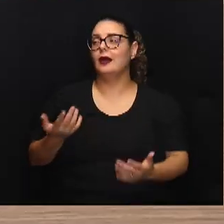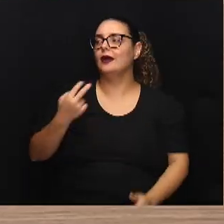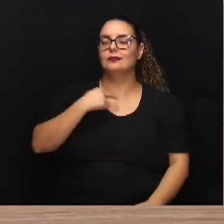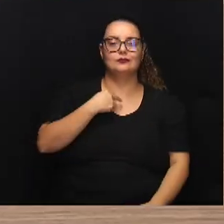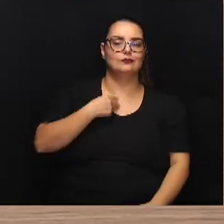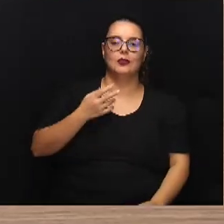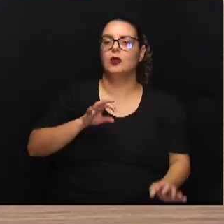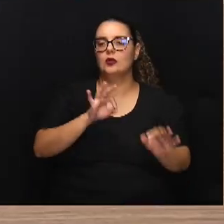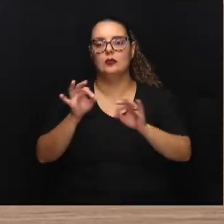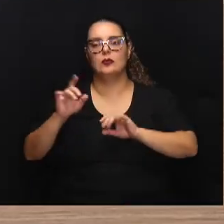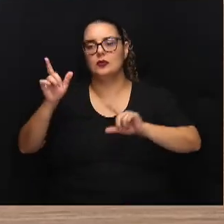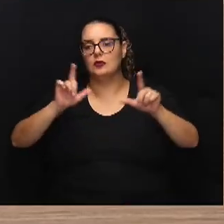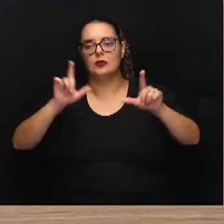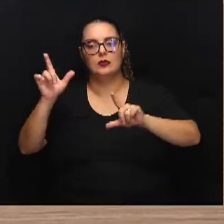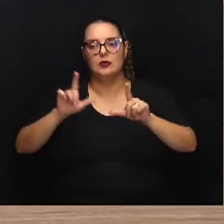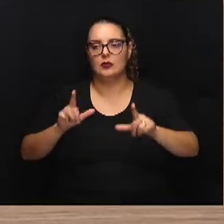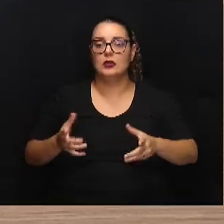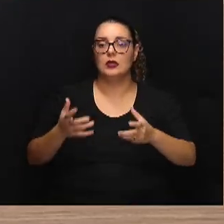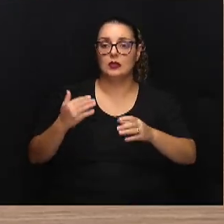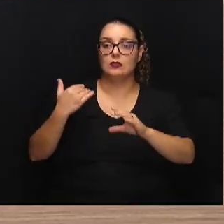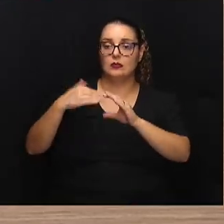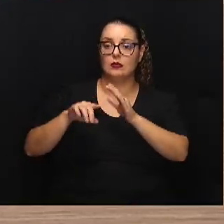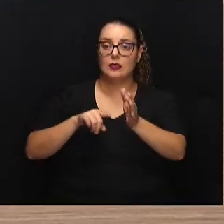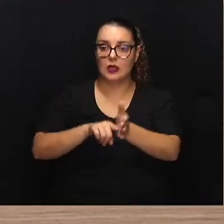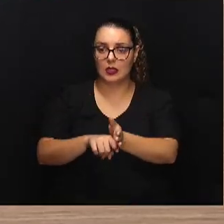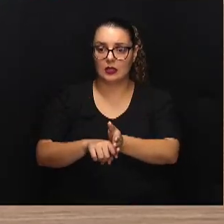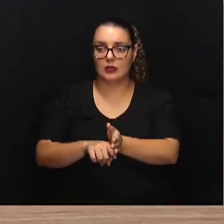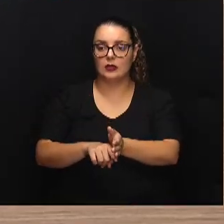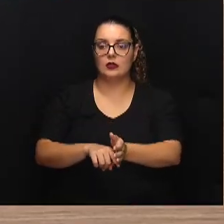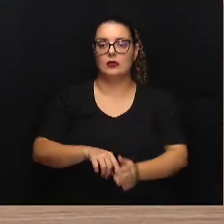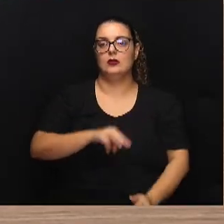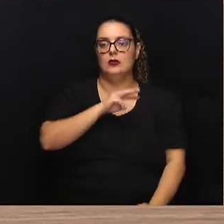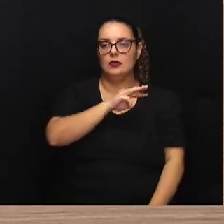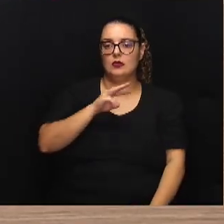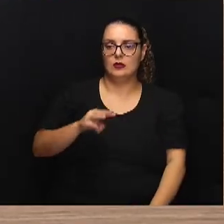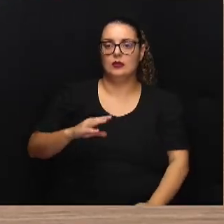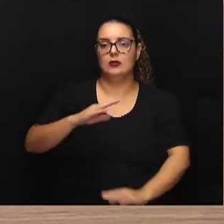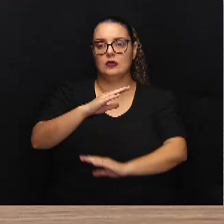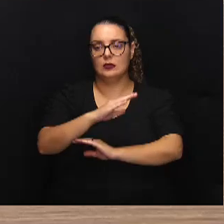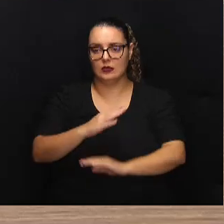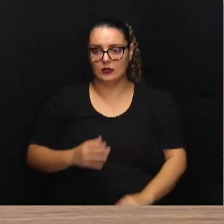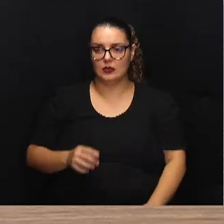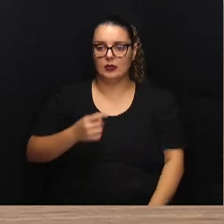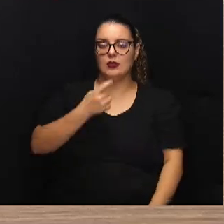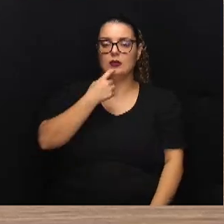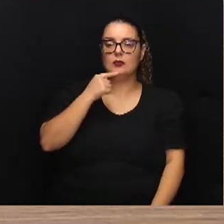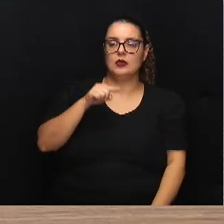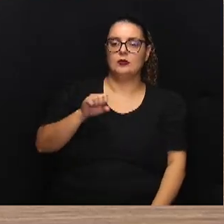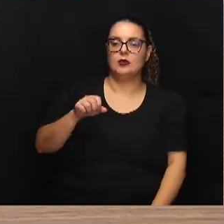vou acompanhar a transmissão, quero mandar uma pergunta. Entra lá no site da Câmara, no